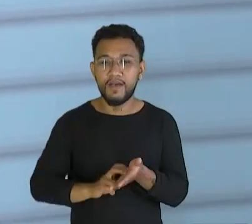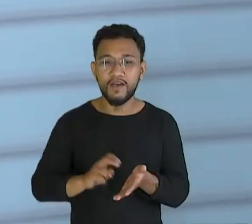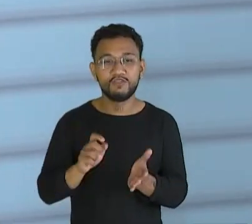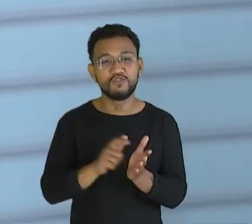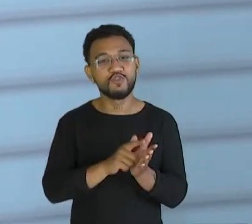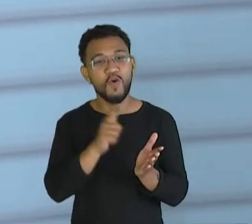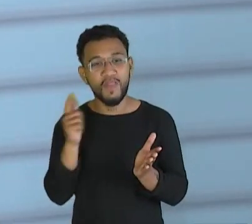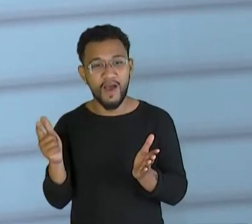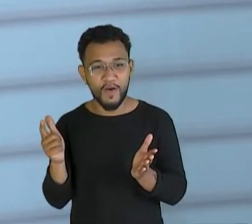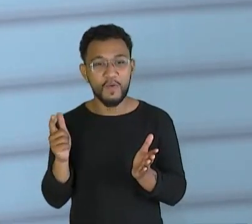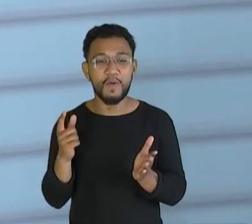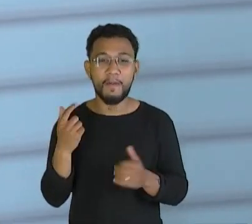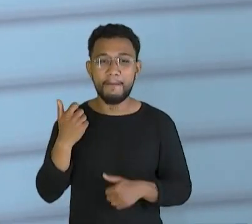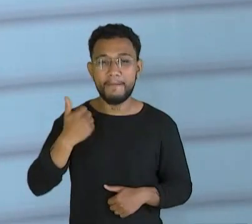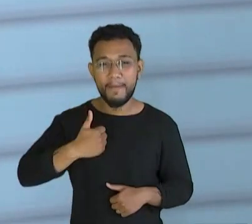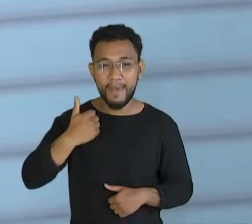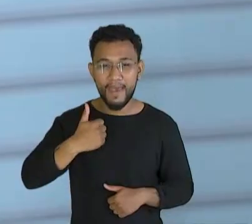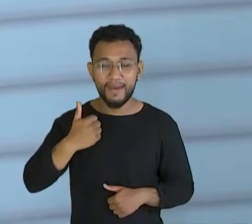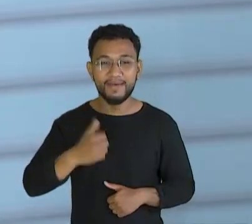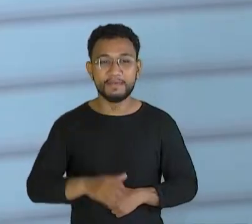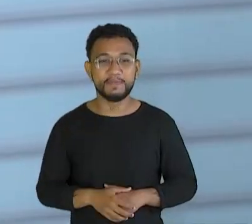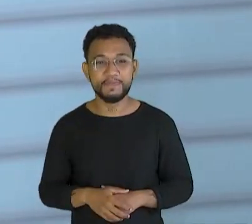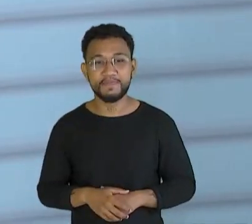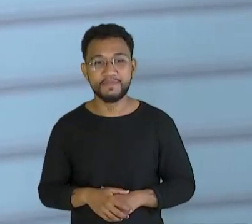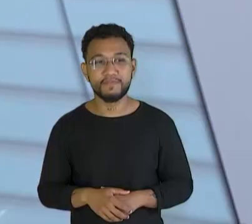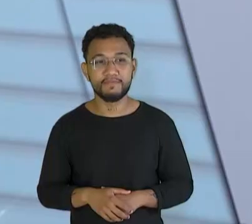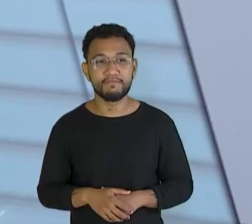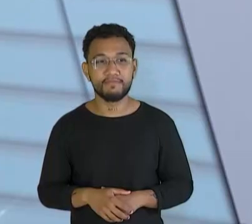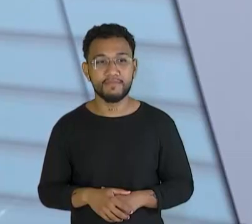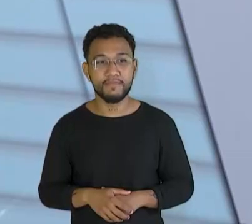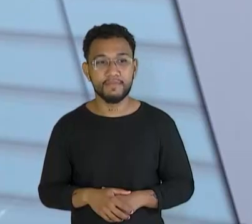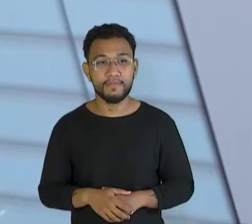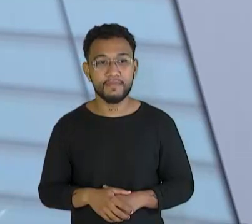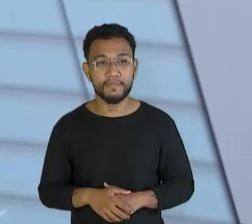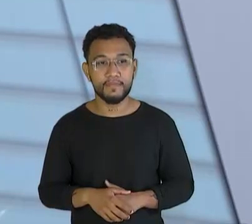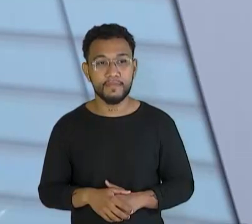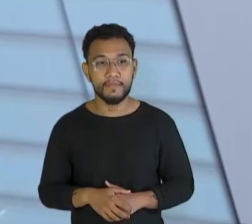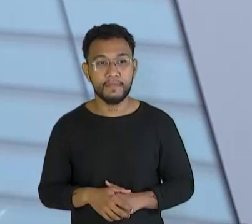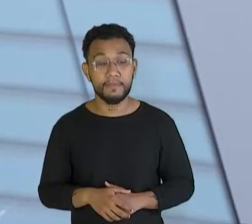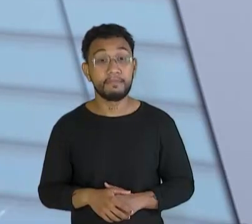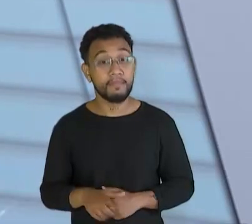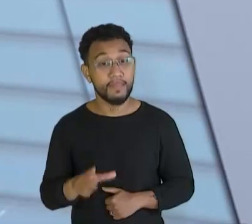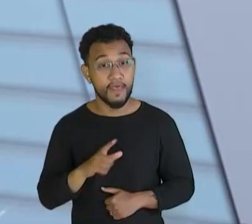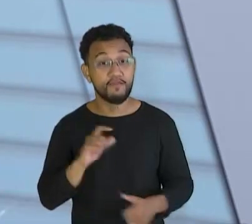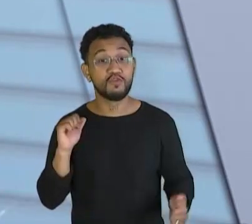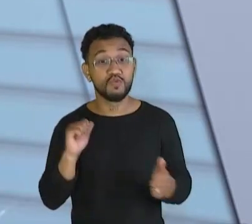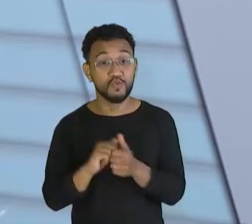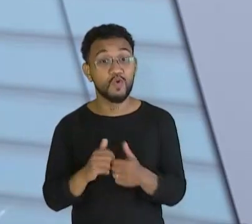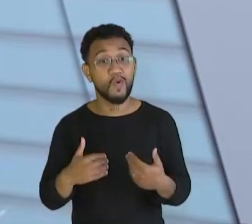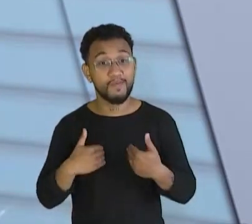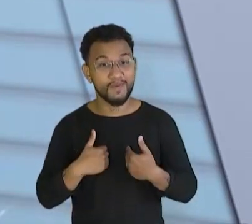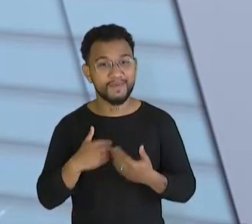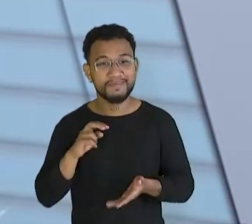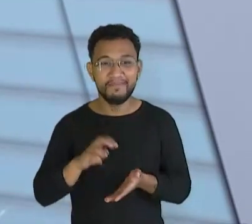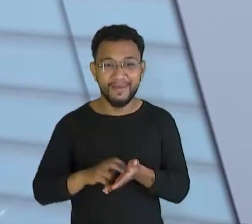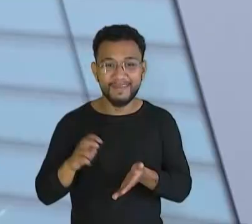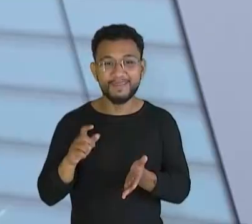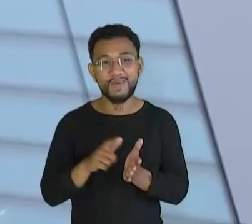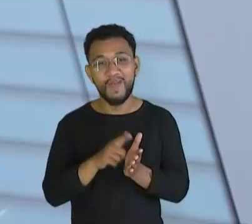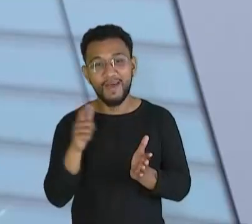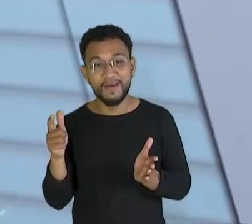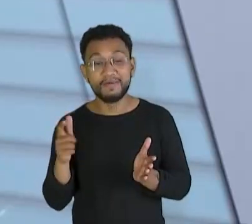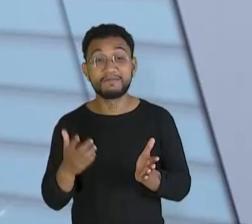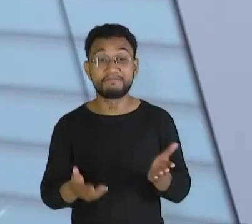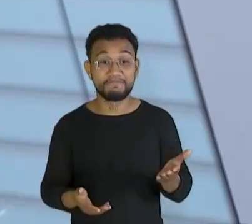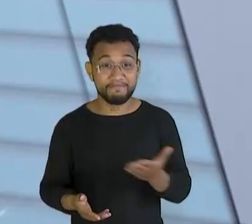TV, primeira edição, apresentação do grande Tiago Norões, ela esteve lá comigo, a Vitória. Pois bem, a Vitória tem